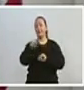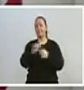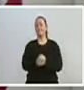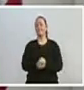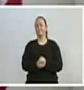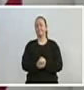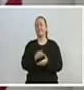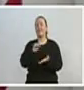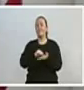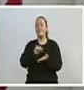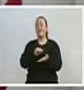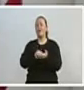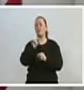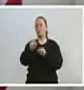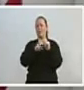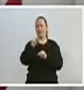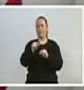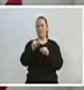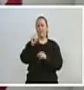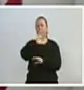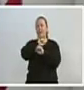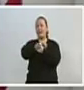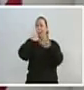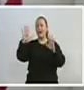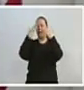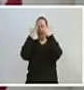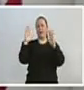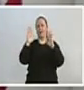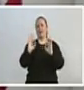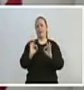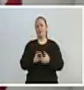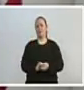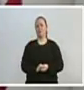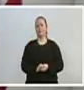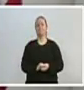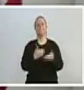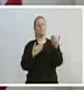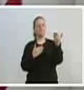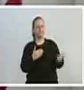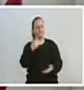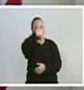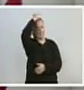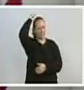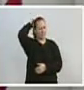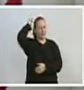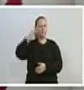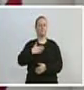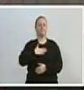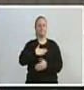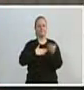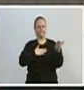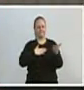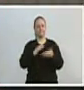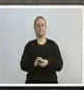atrapalhada identificação e orientação do Ministério Público. Ouço com prazer o vereador Adriano Pereira. Com a palavra em aparte, vereador Adriano